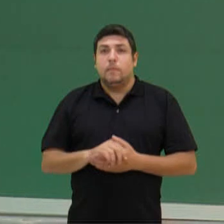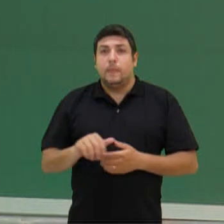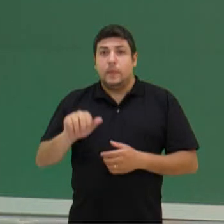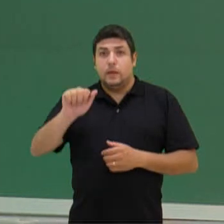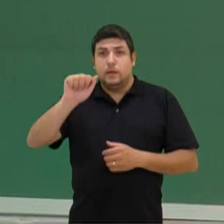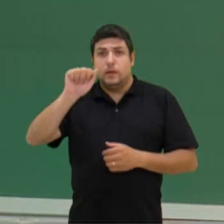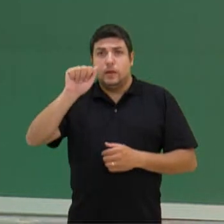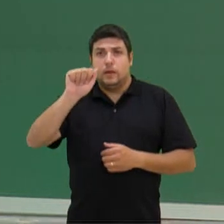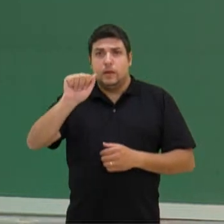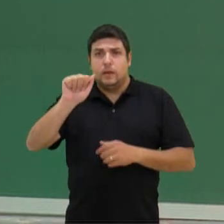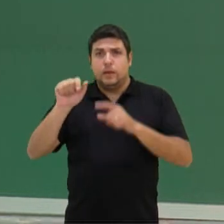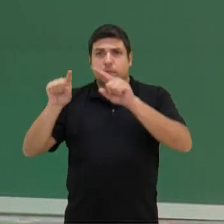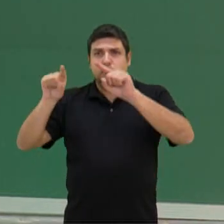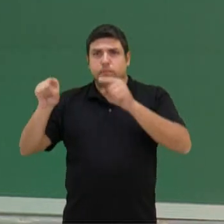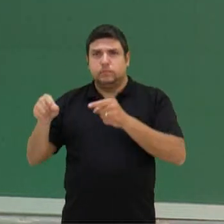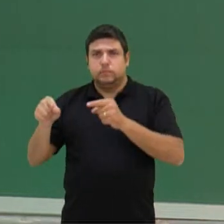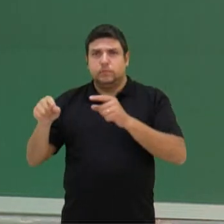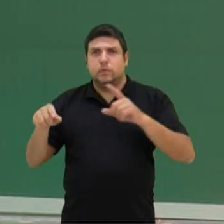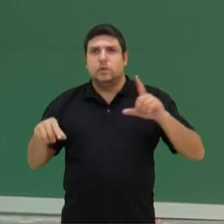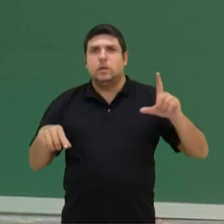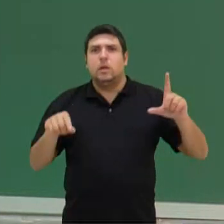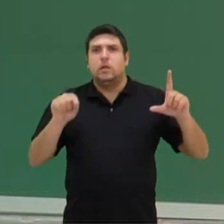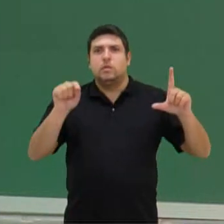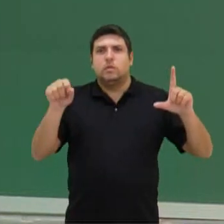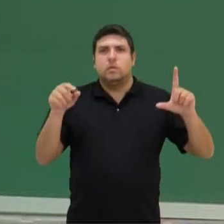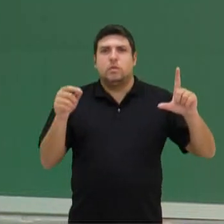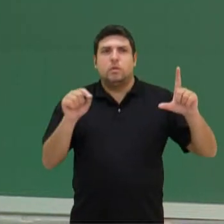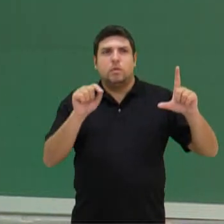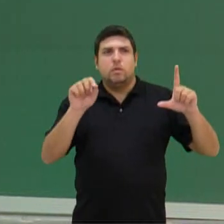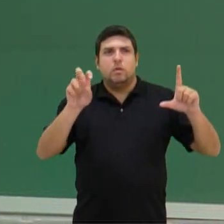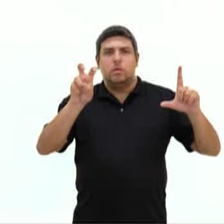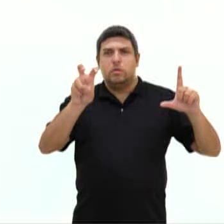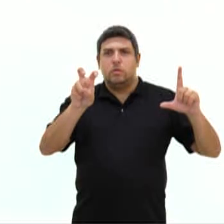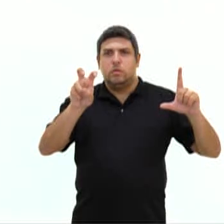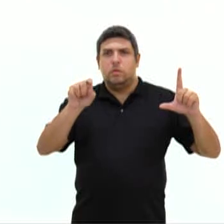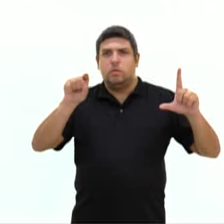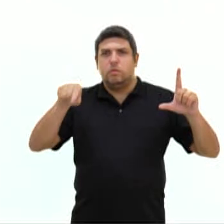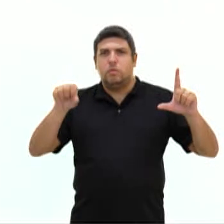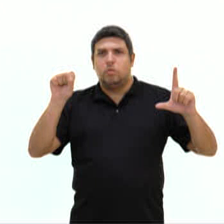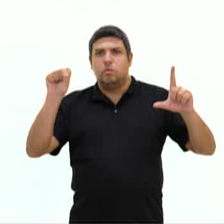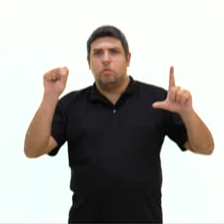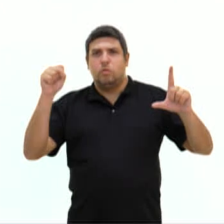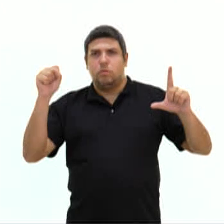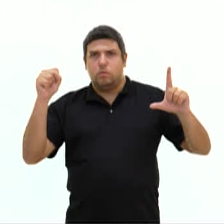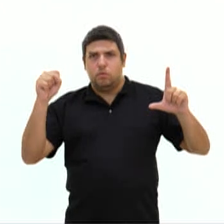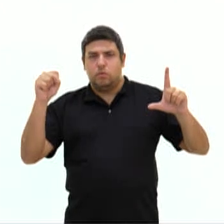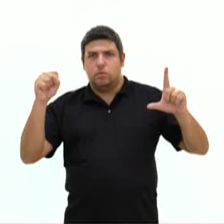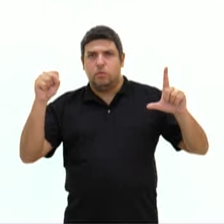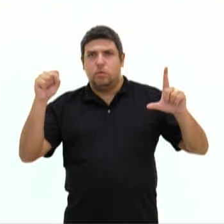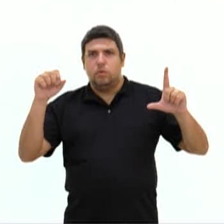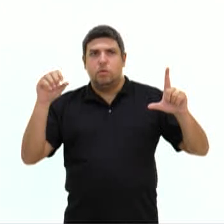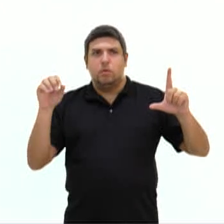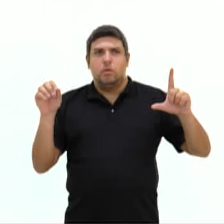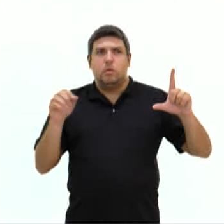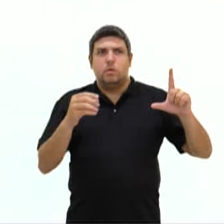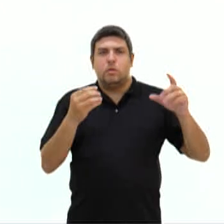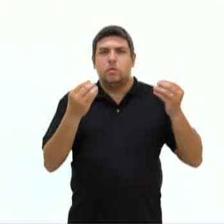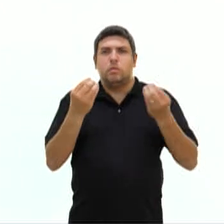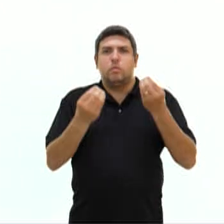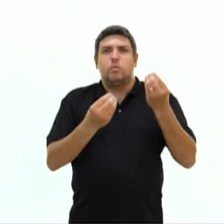ele passa do eixo X, 5, e Y, 8.